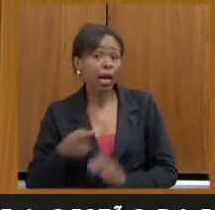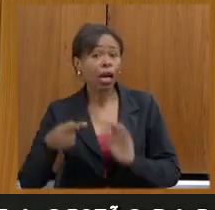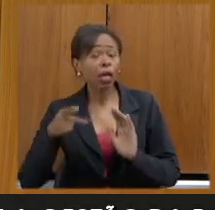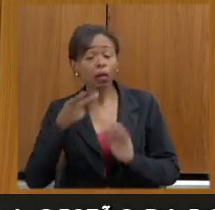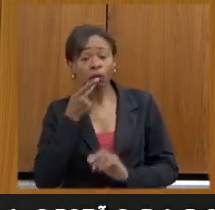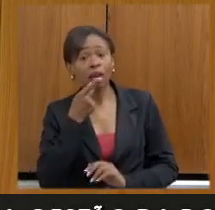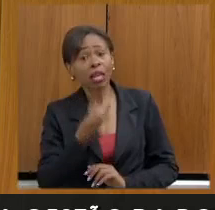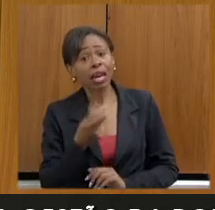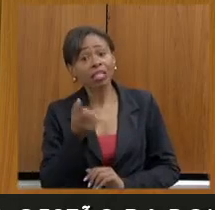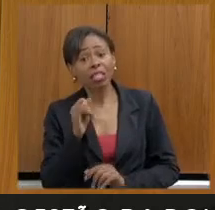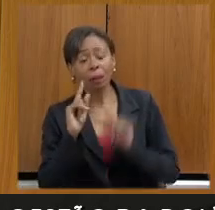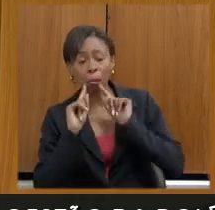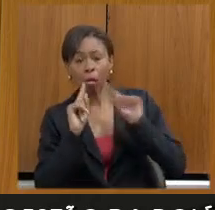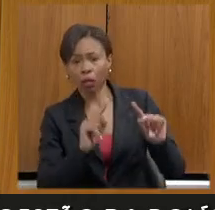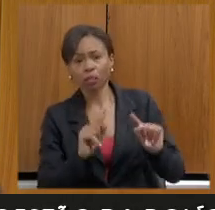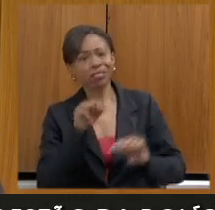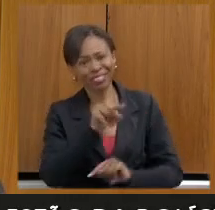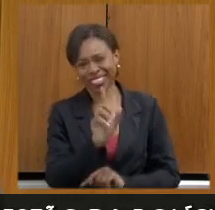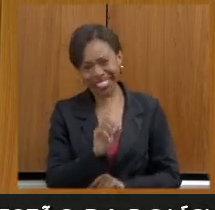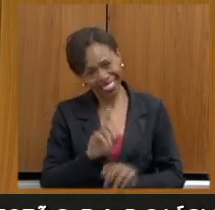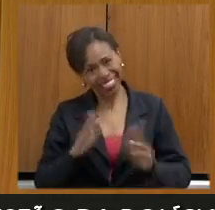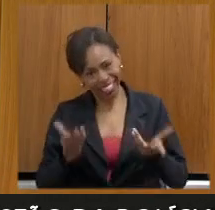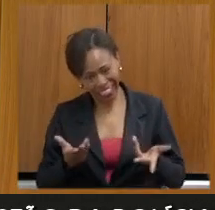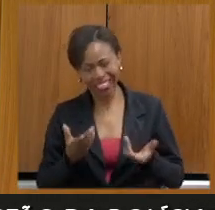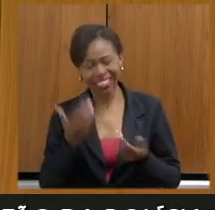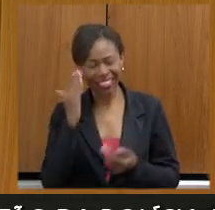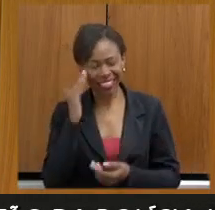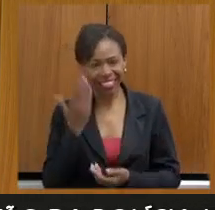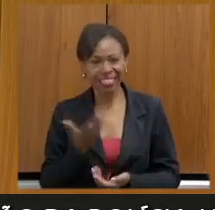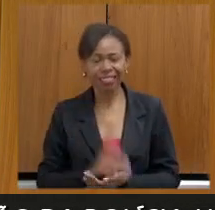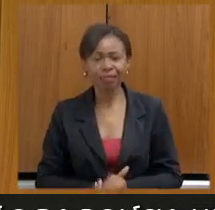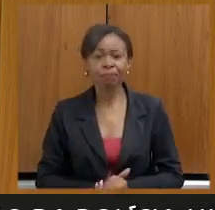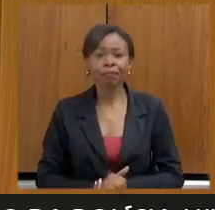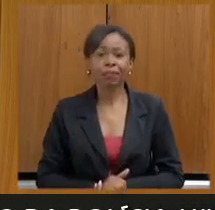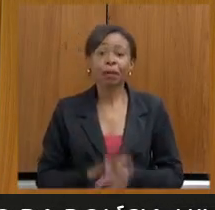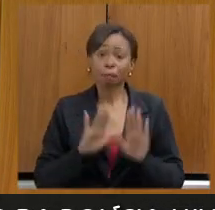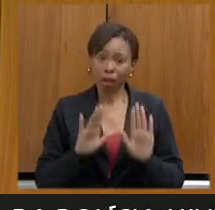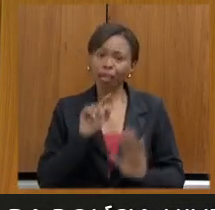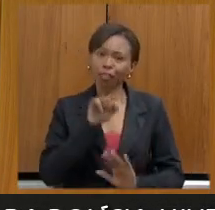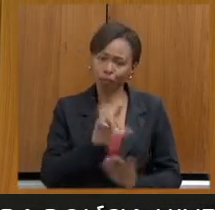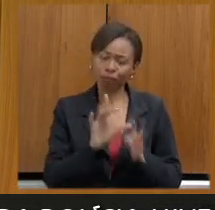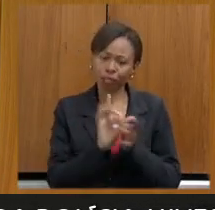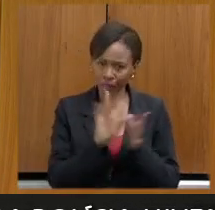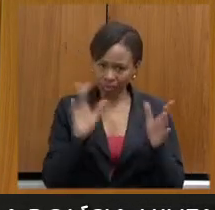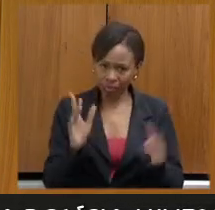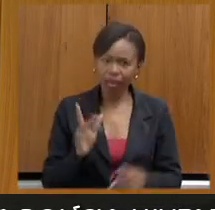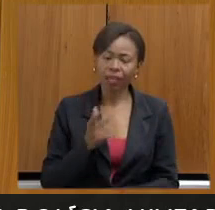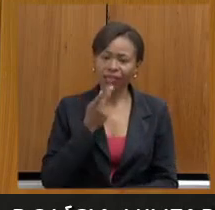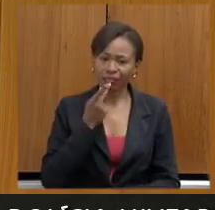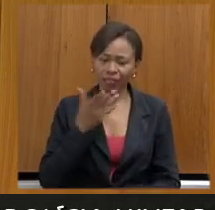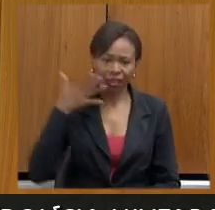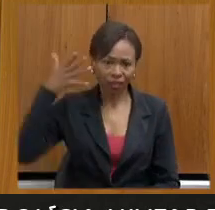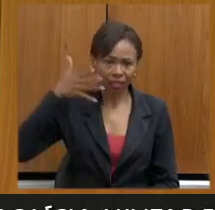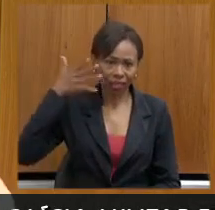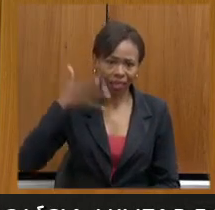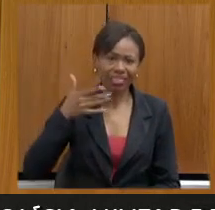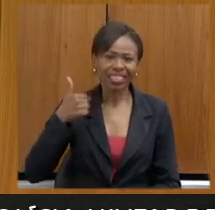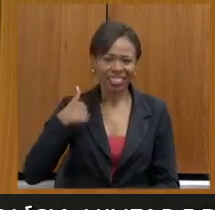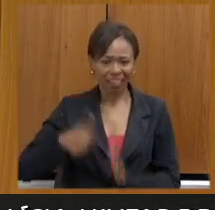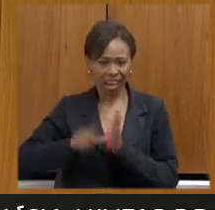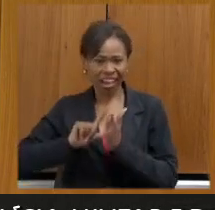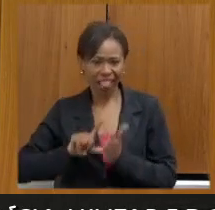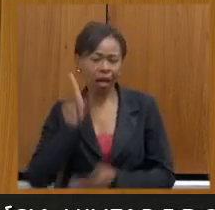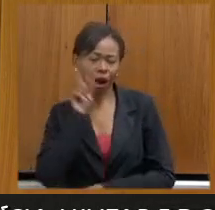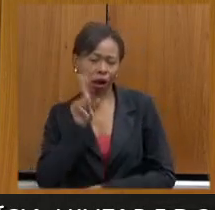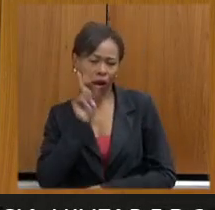forma depreciativa não é o caso de vossa excelência né mas passarei esperar a palavra até porque o provoquei vossa